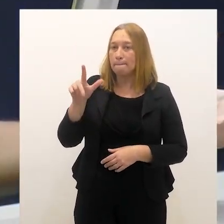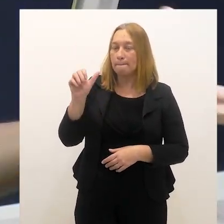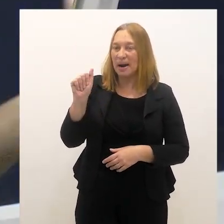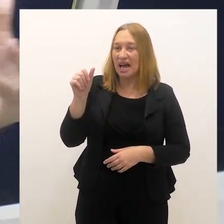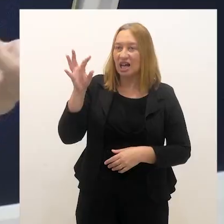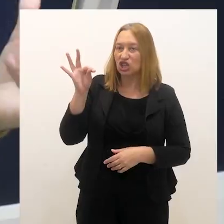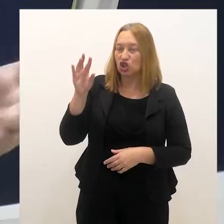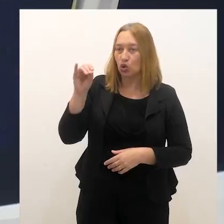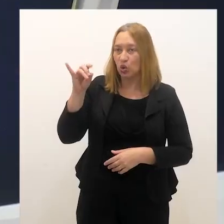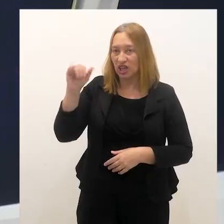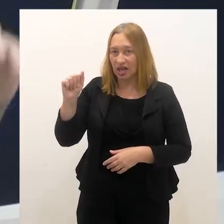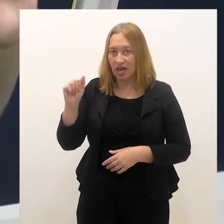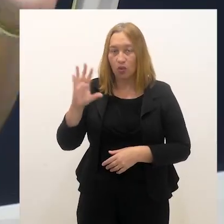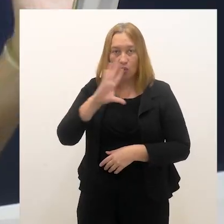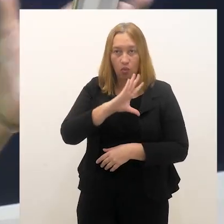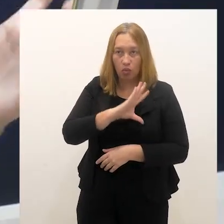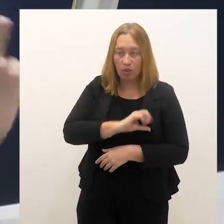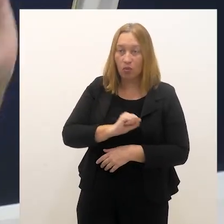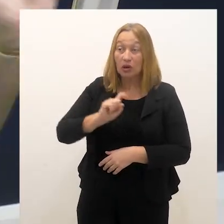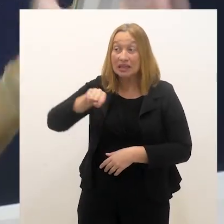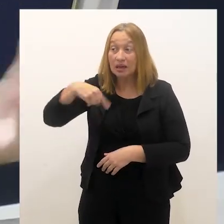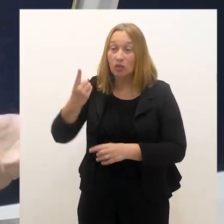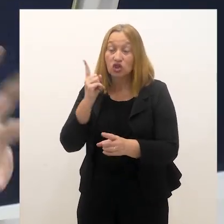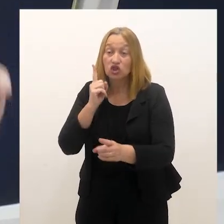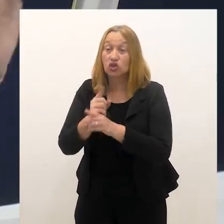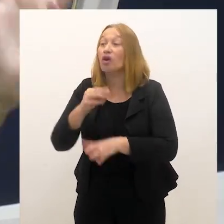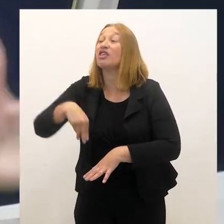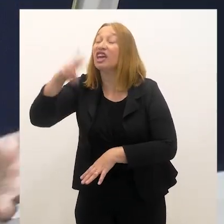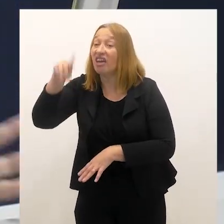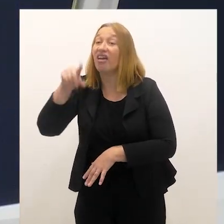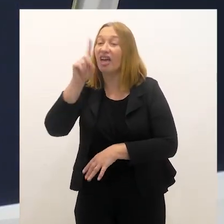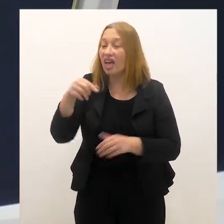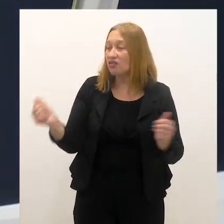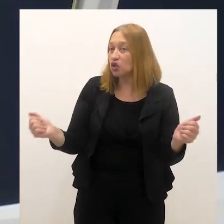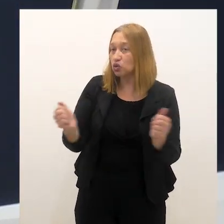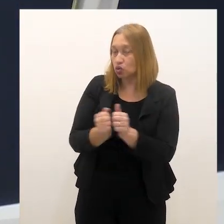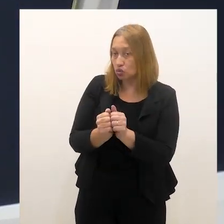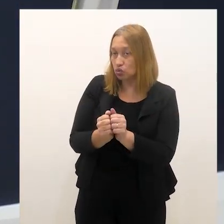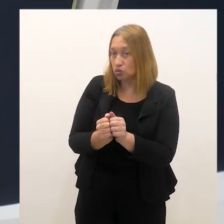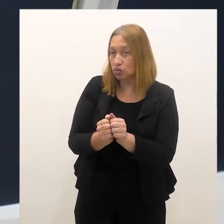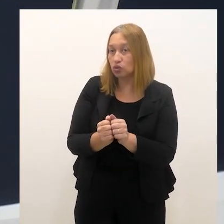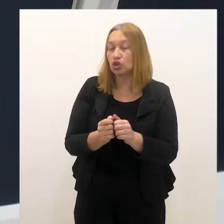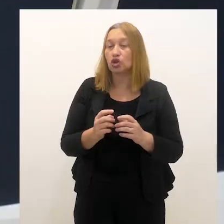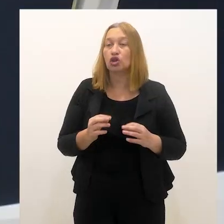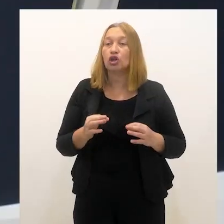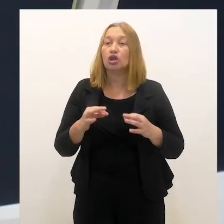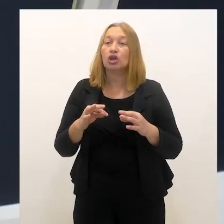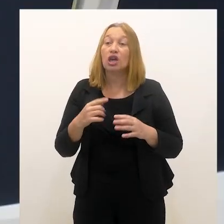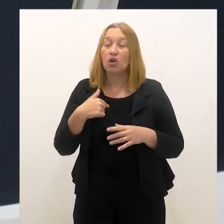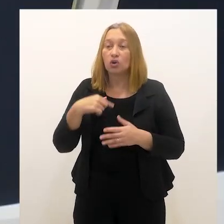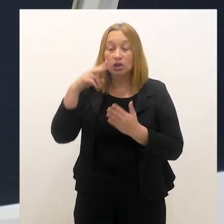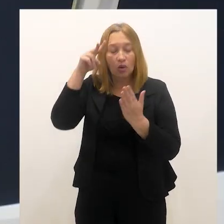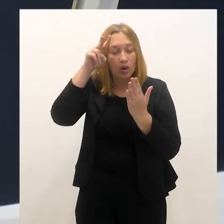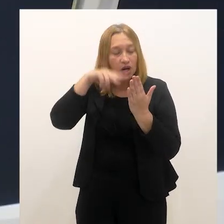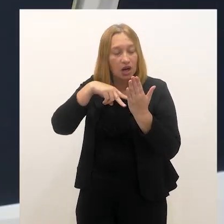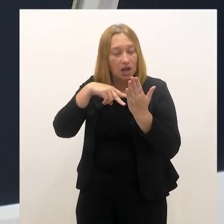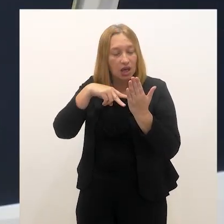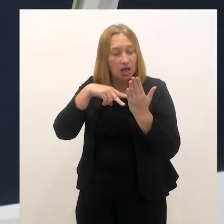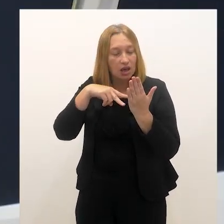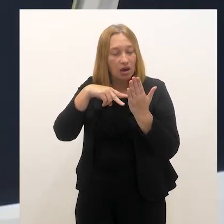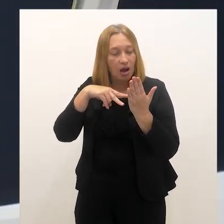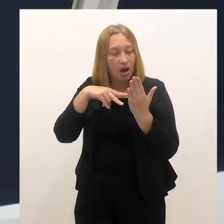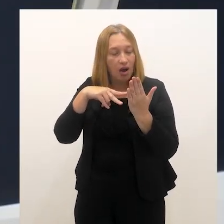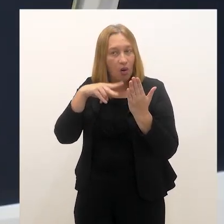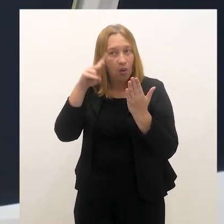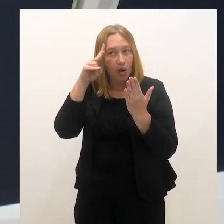quem é. No final, eles descobrem quem são, ficam juntos e tudo mais. E quando eu li o livro, eu tive